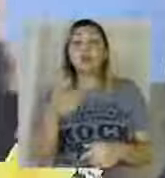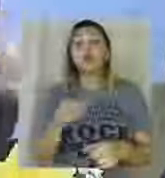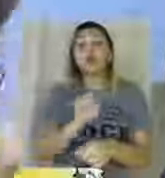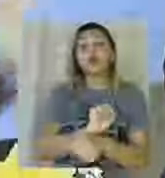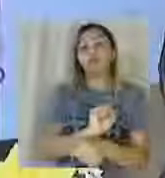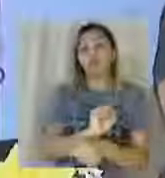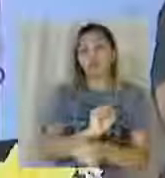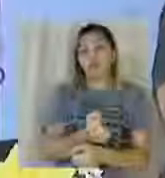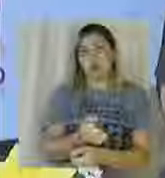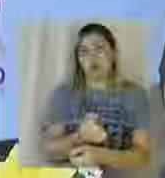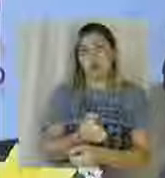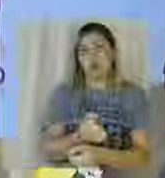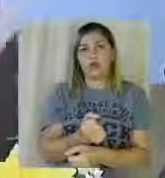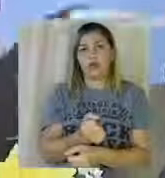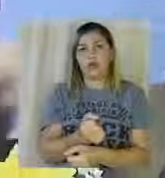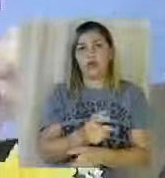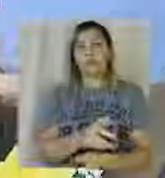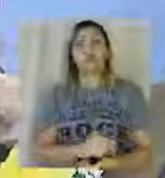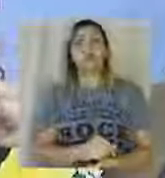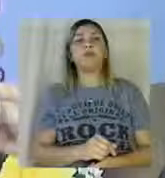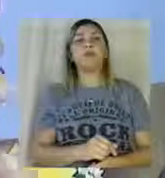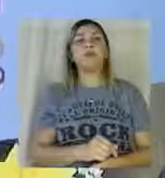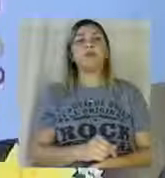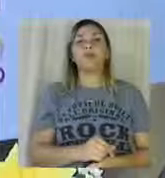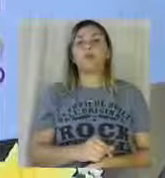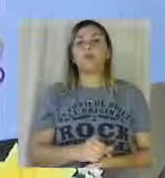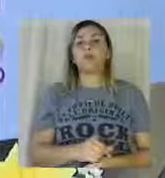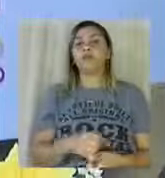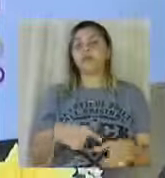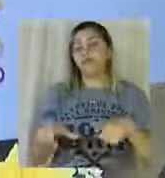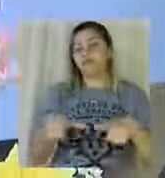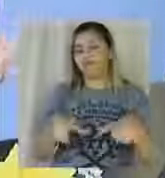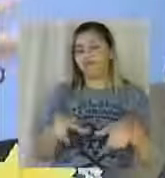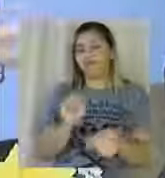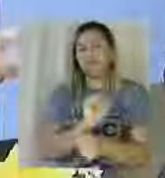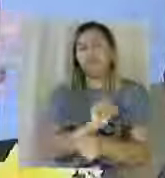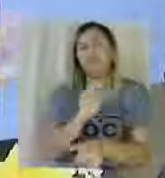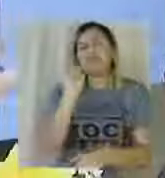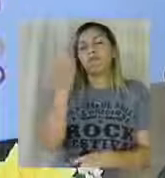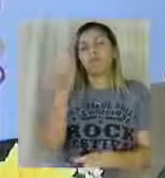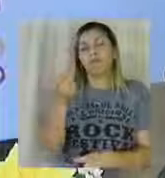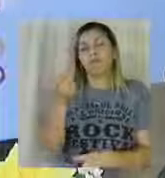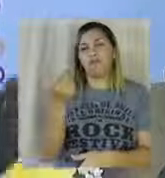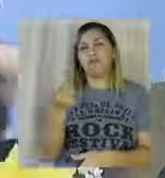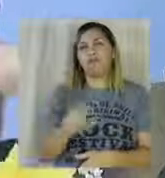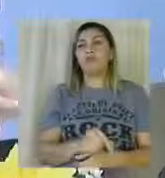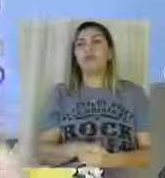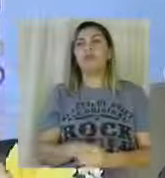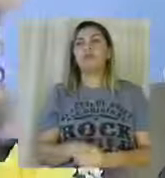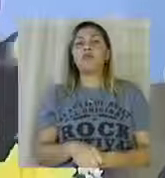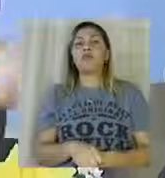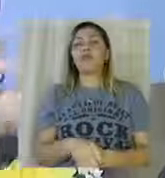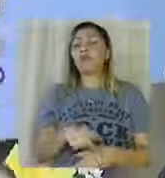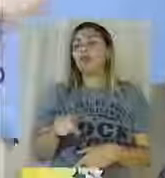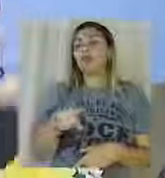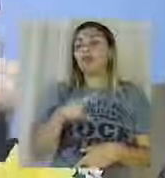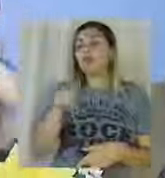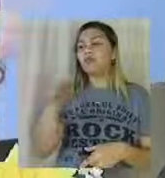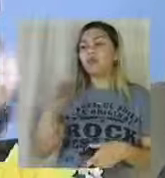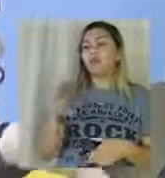elas têm do mercado de trabalho. Quem já trabalhou em alguma coisa,